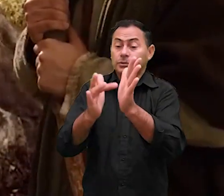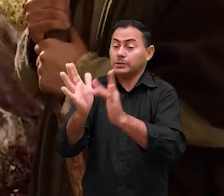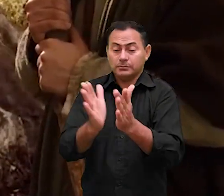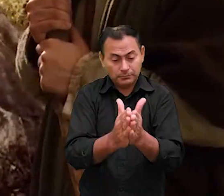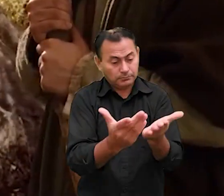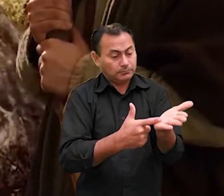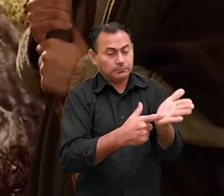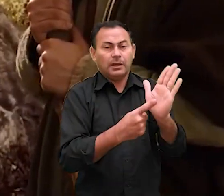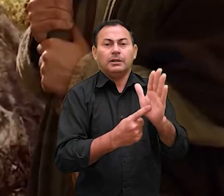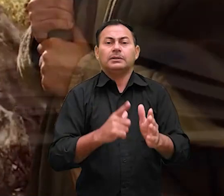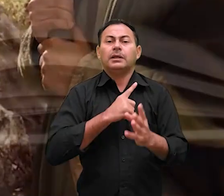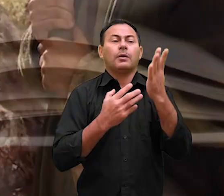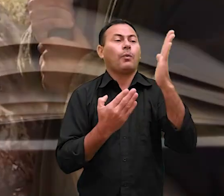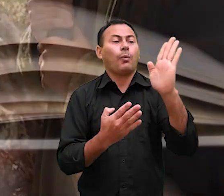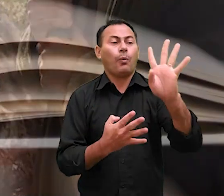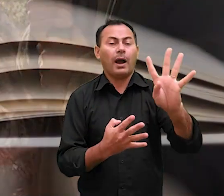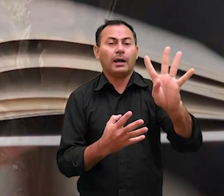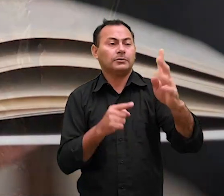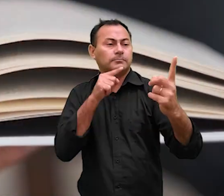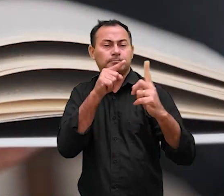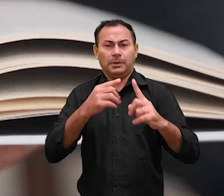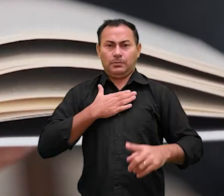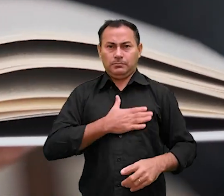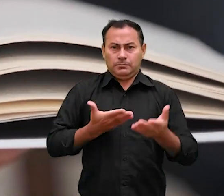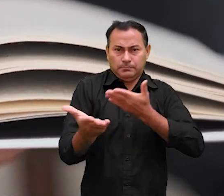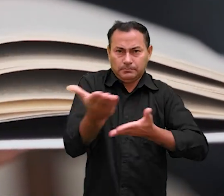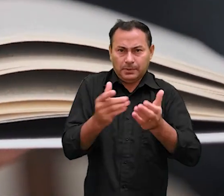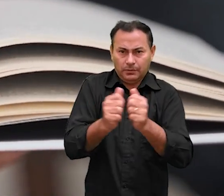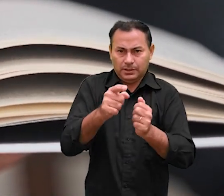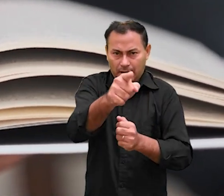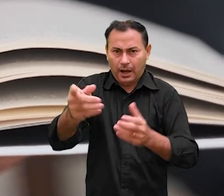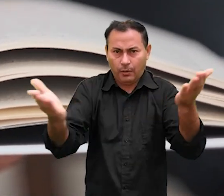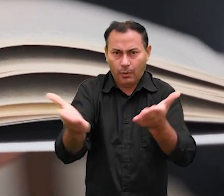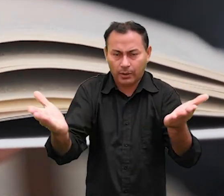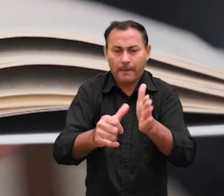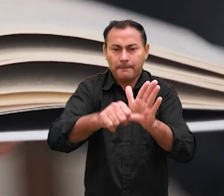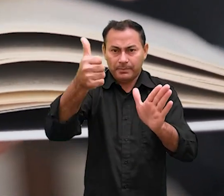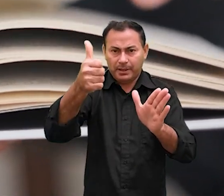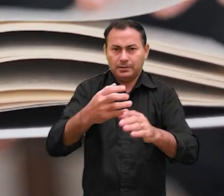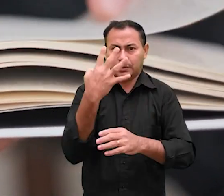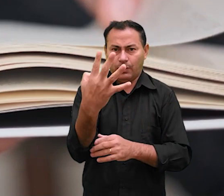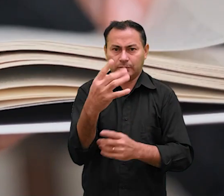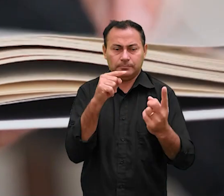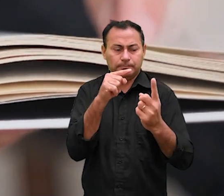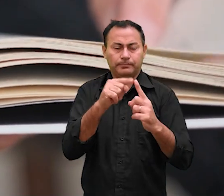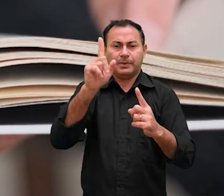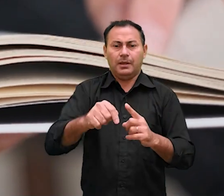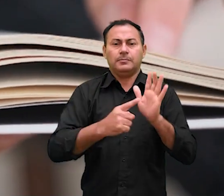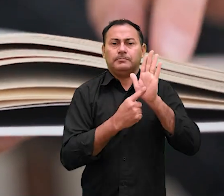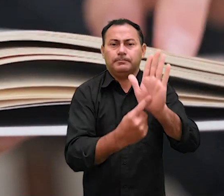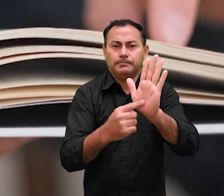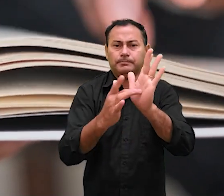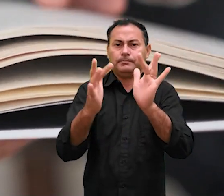eles. Há 4 propósitos na Bíblia que eu gostaria de compartilhar com você agora. O primeiro desses 4 propósitos